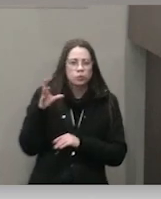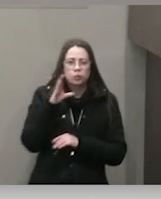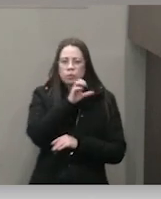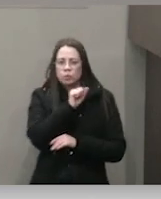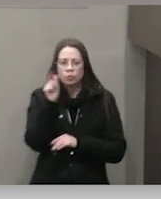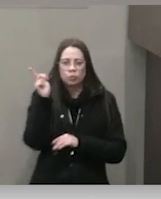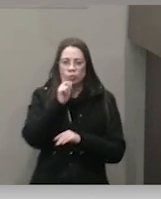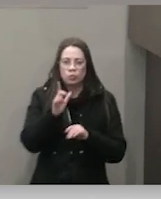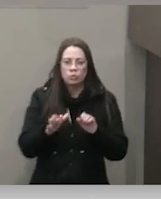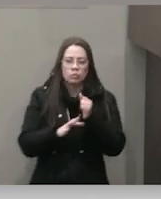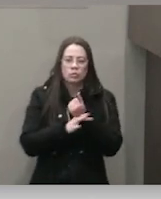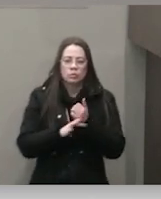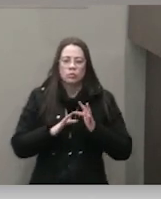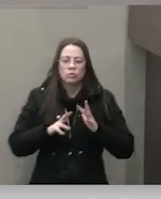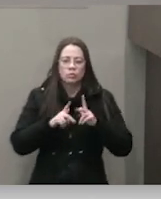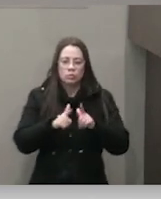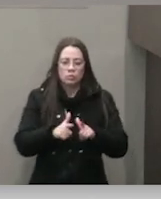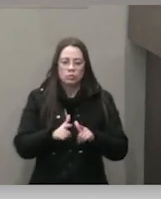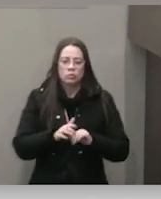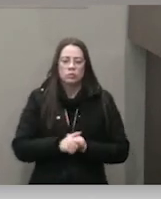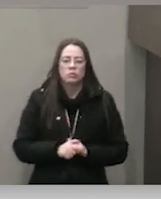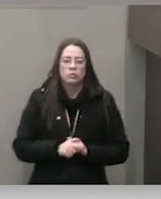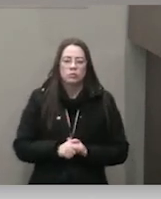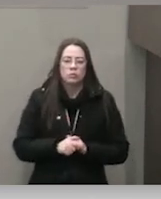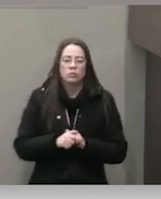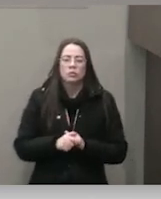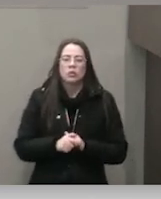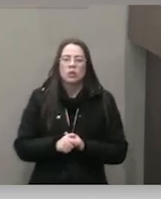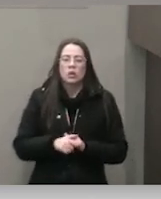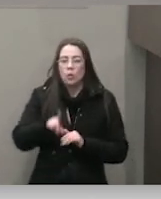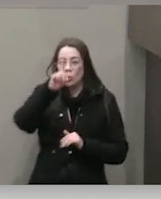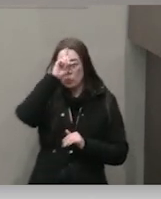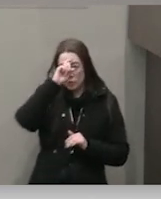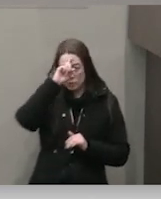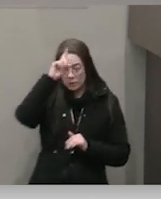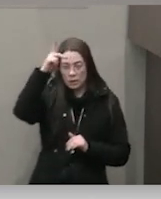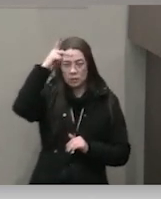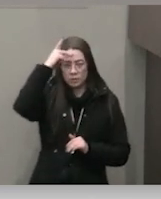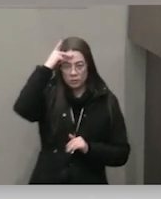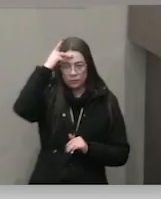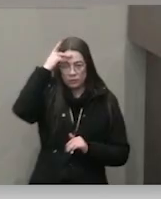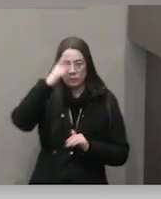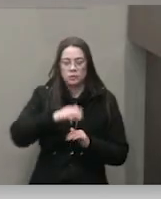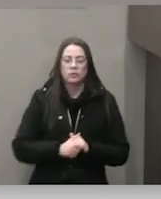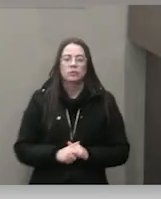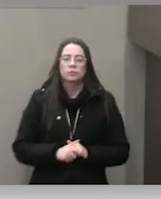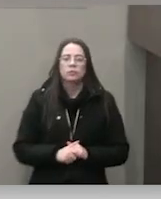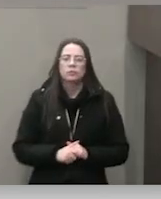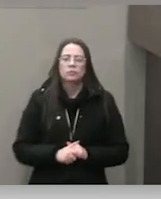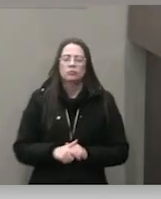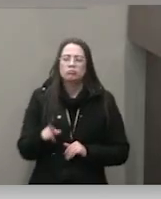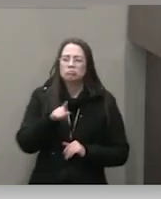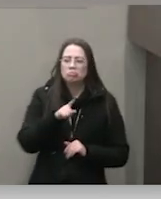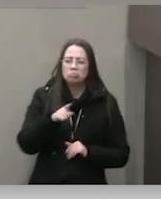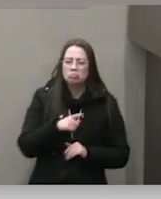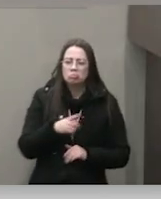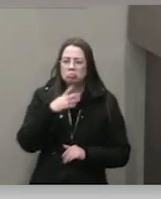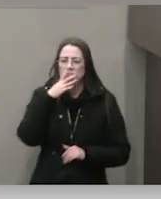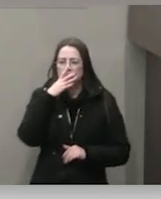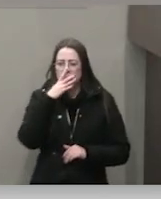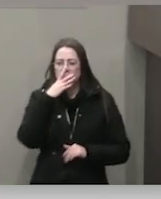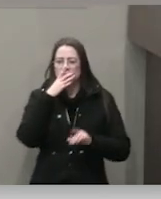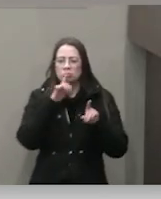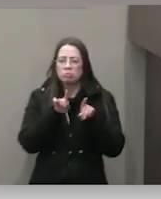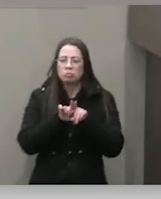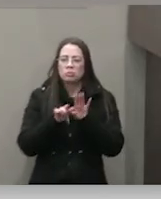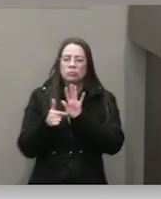segurança para todos, para o Hospital São Vicente de Paulo. E pasmem, senhores,